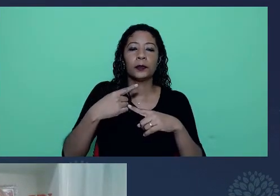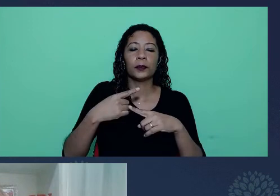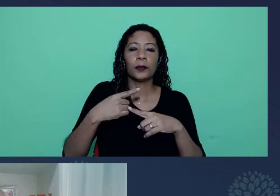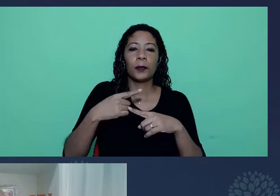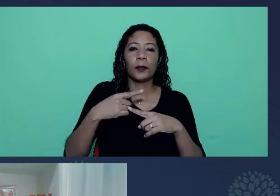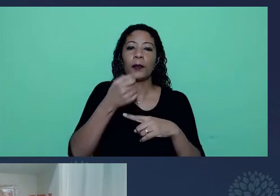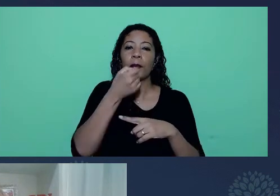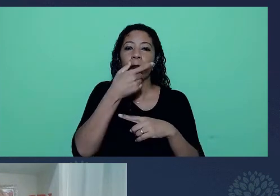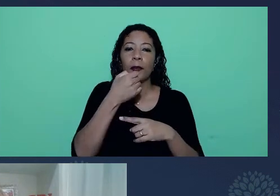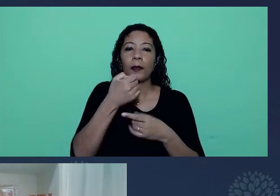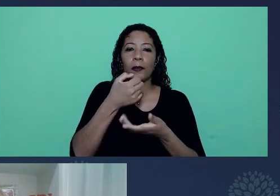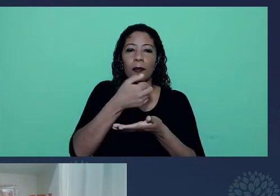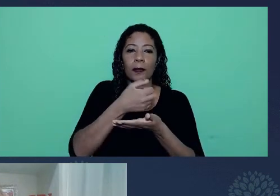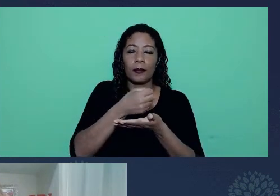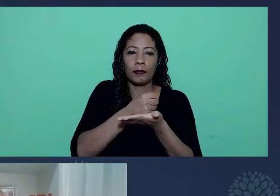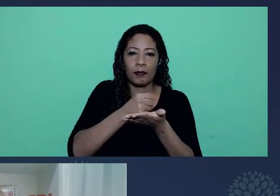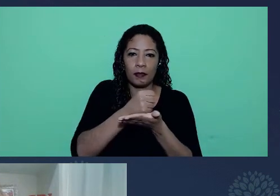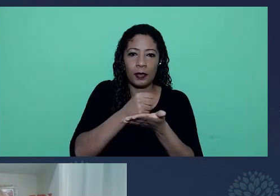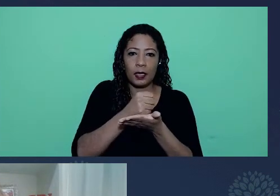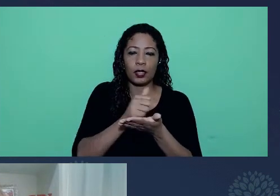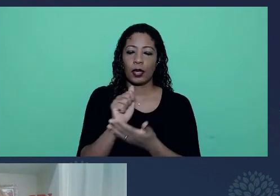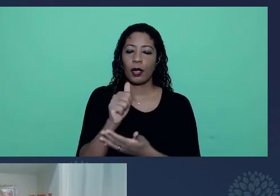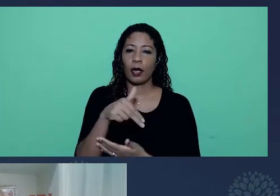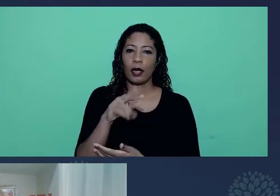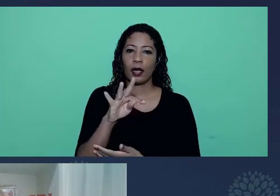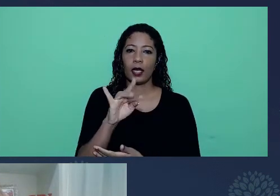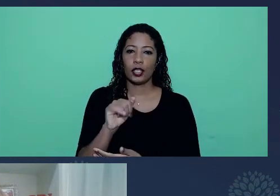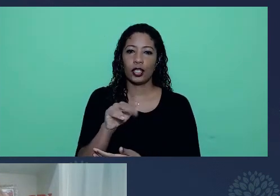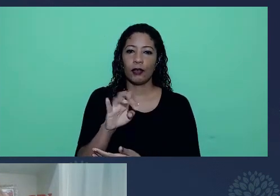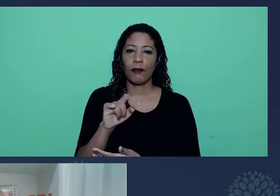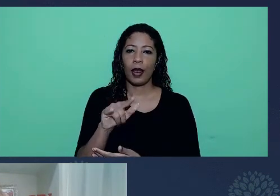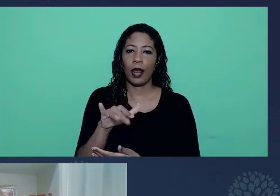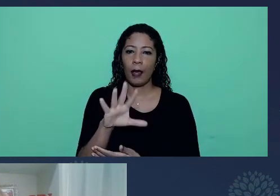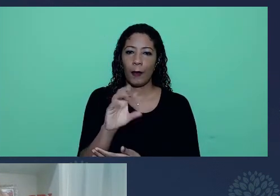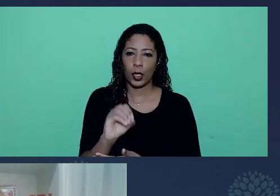Certo. Por que medicamentos como anti-inflamatórios pioram os sintomas de asma?